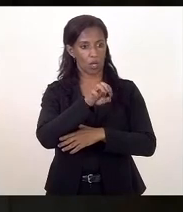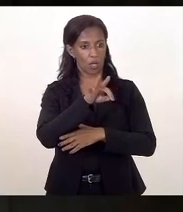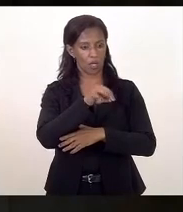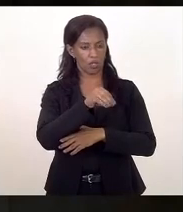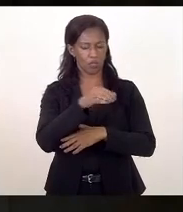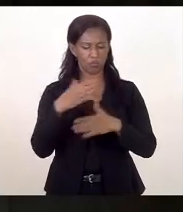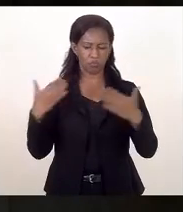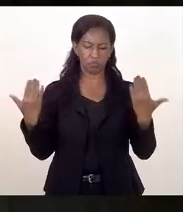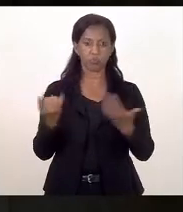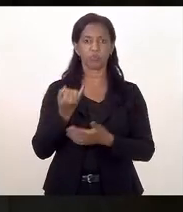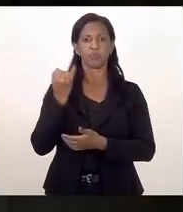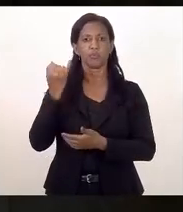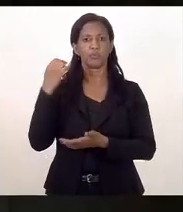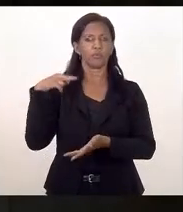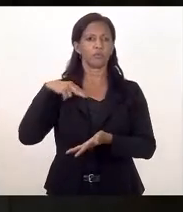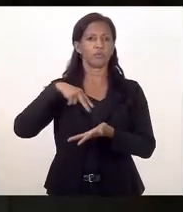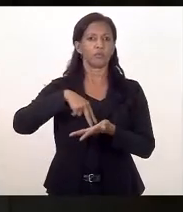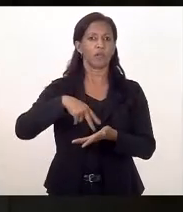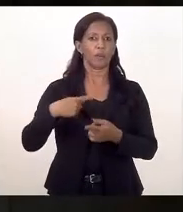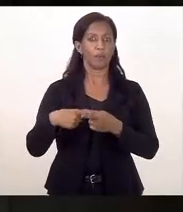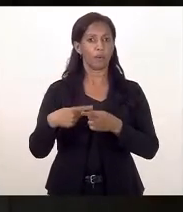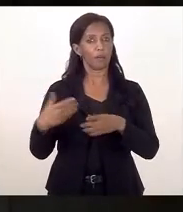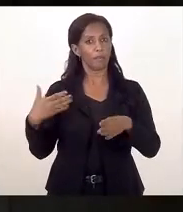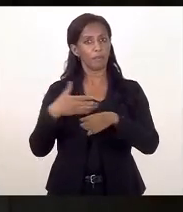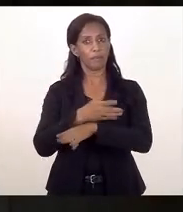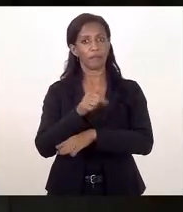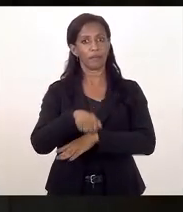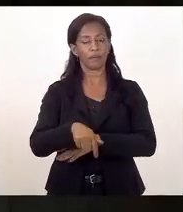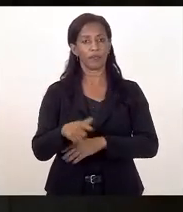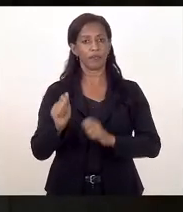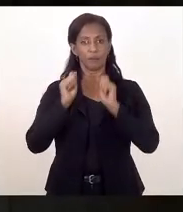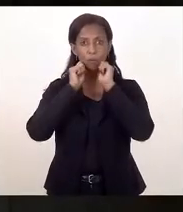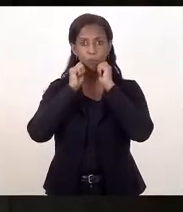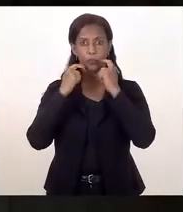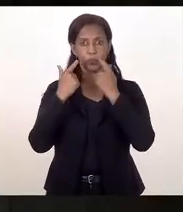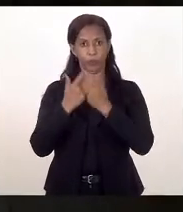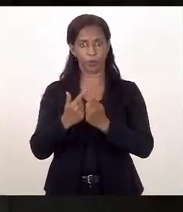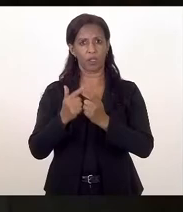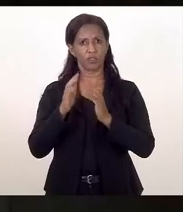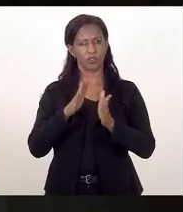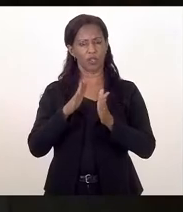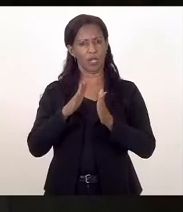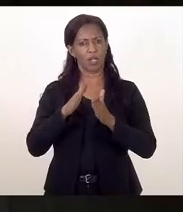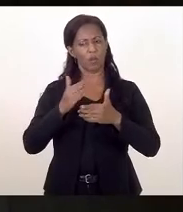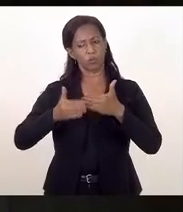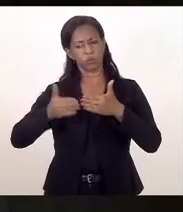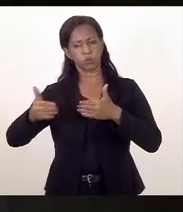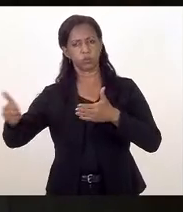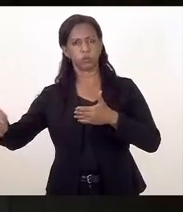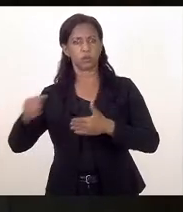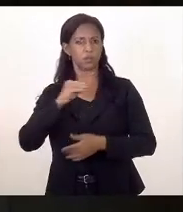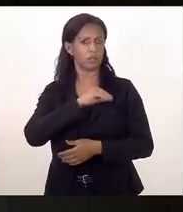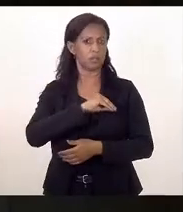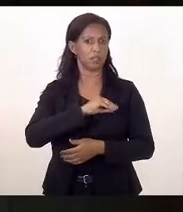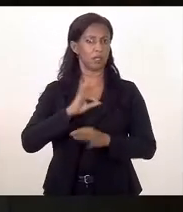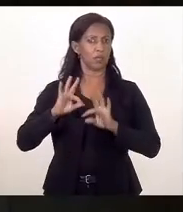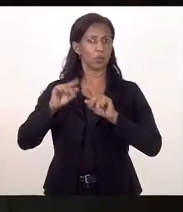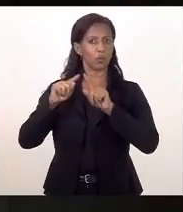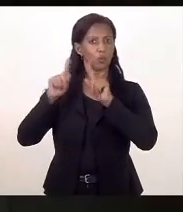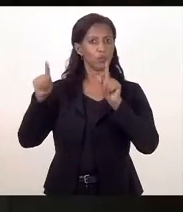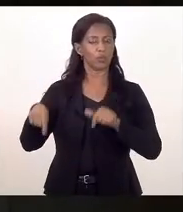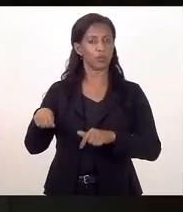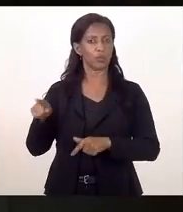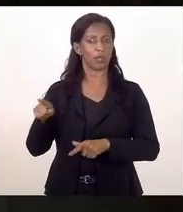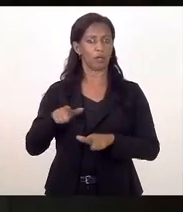UESO, porque a gente aprovou aqui nessa casa o plano de cargos, carreiras e salários dos servidores da Defensoria